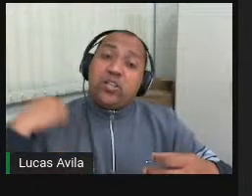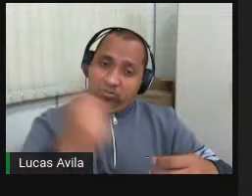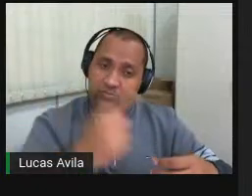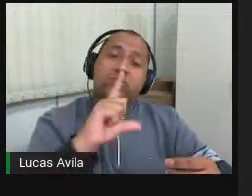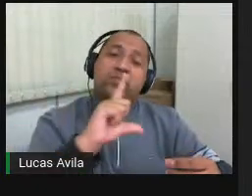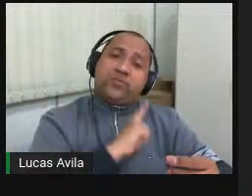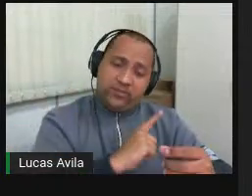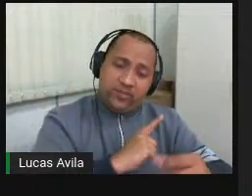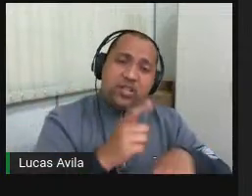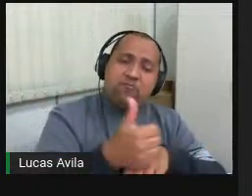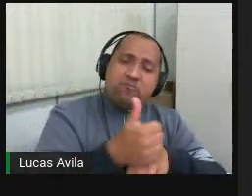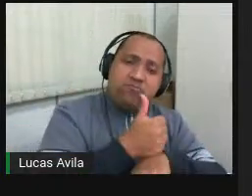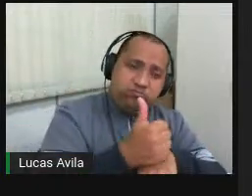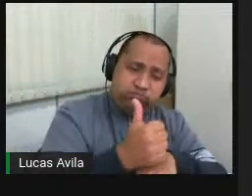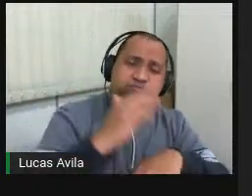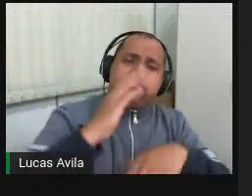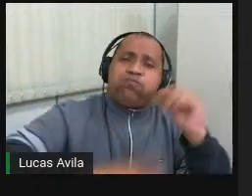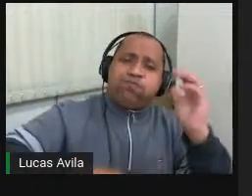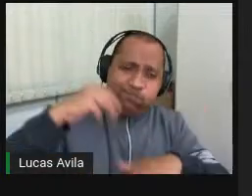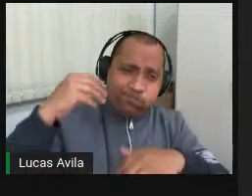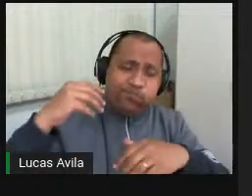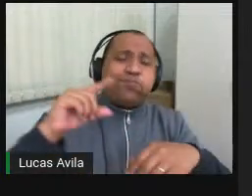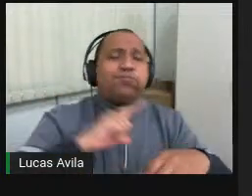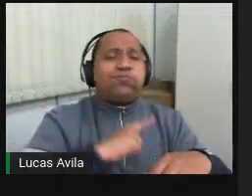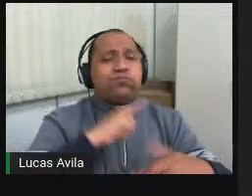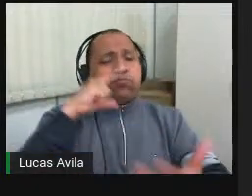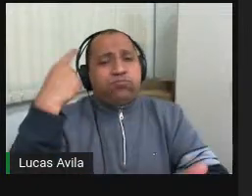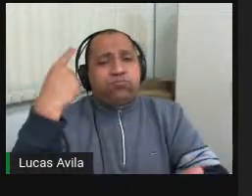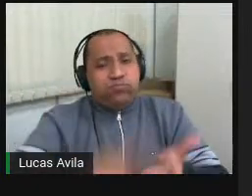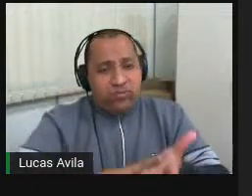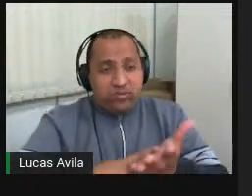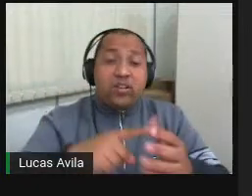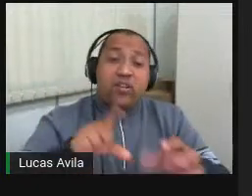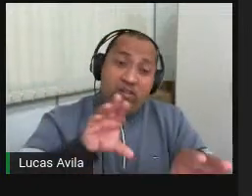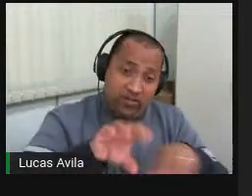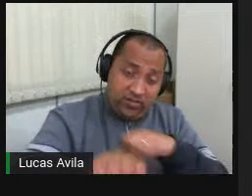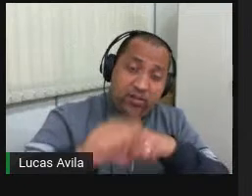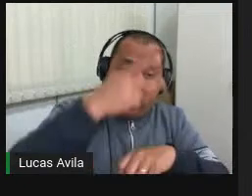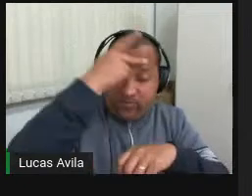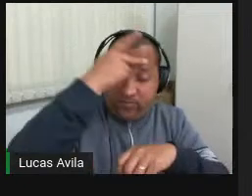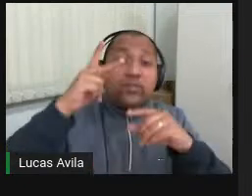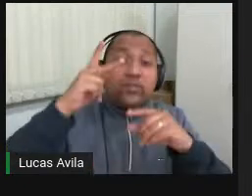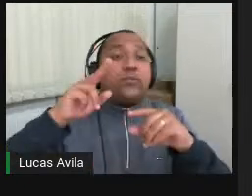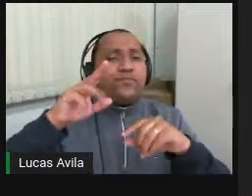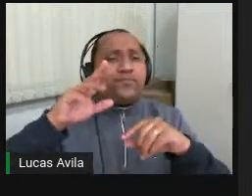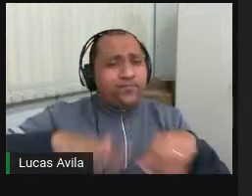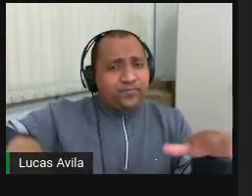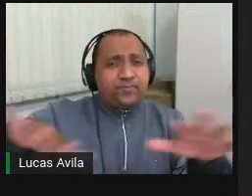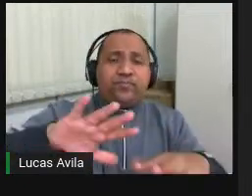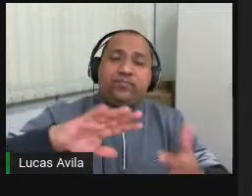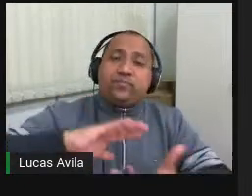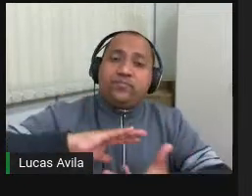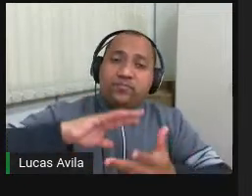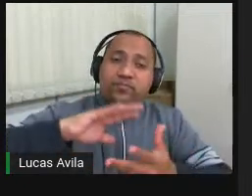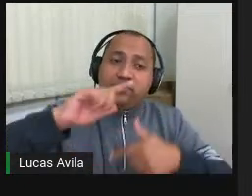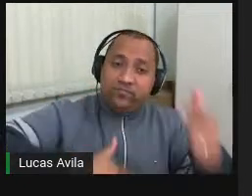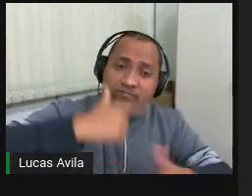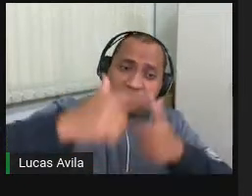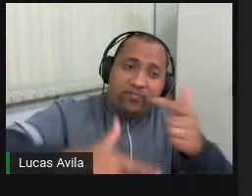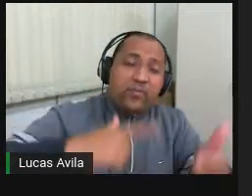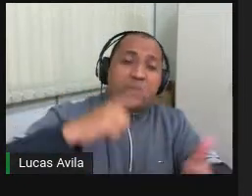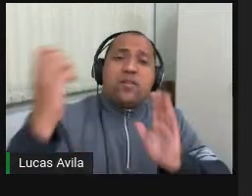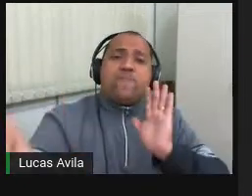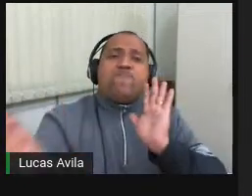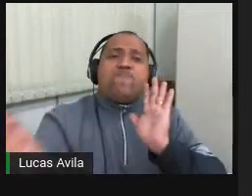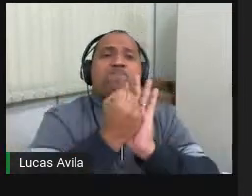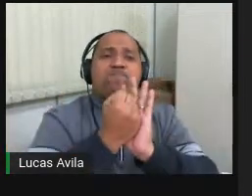estão profissionais abnegados, comprometidos na formação de cidadãos que levam ao mundo do trabalho a marca da